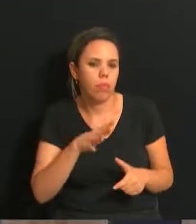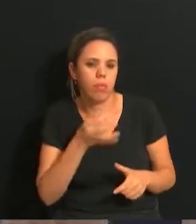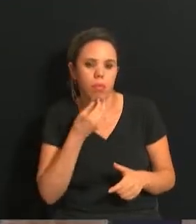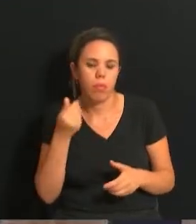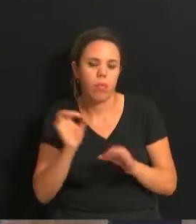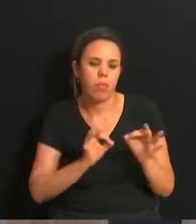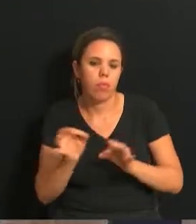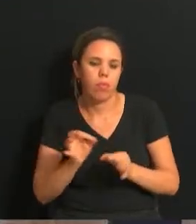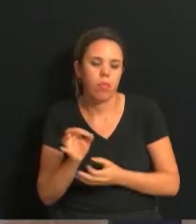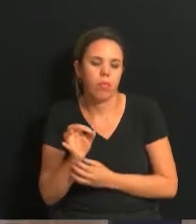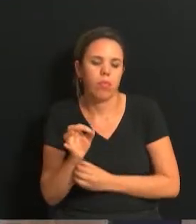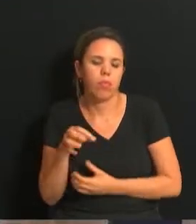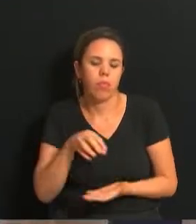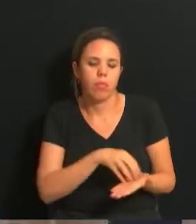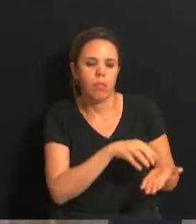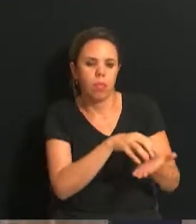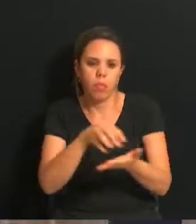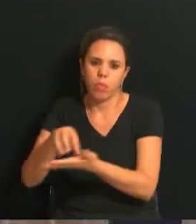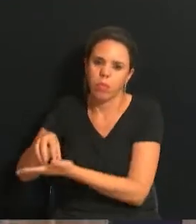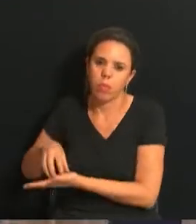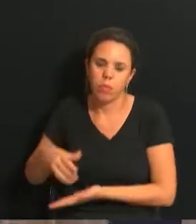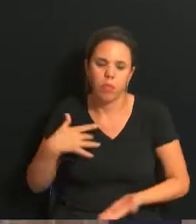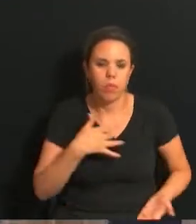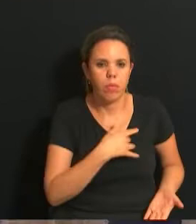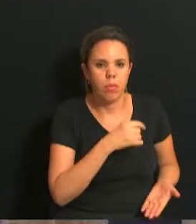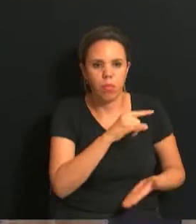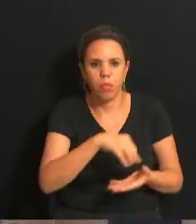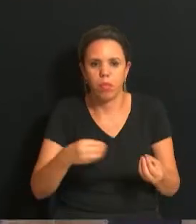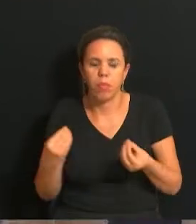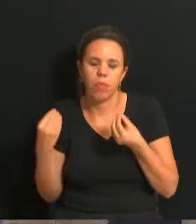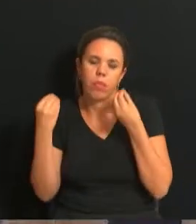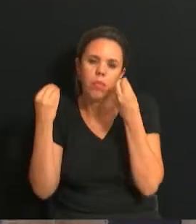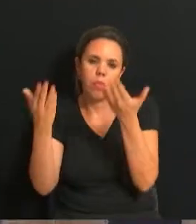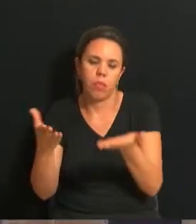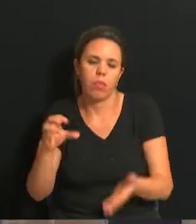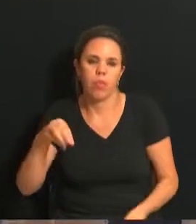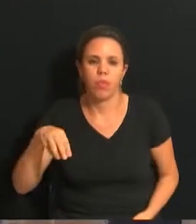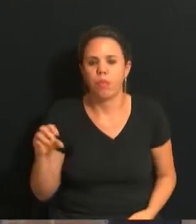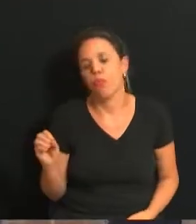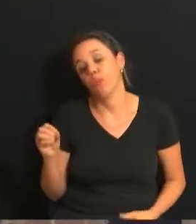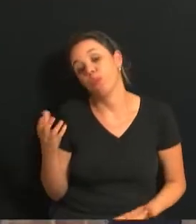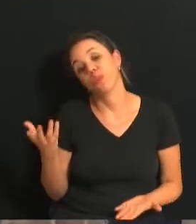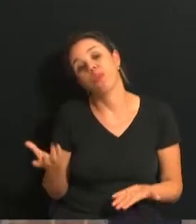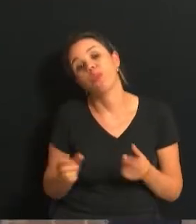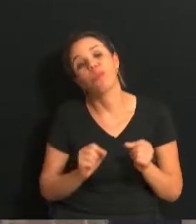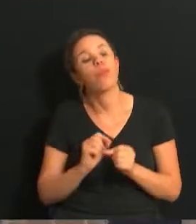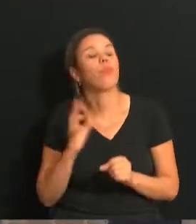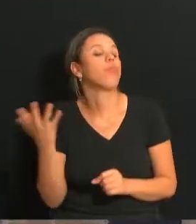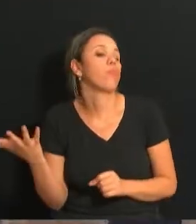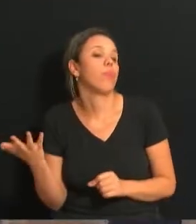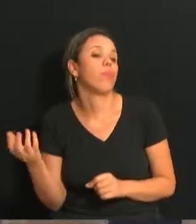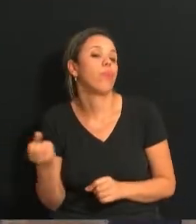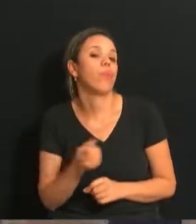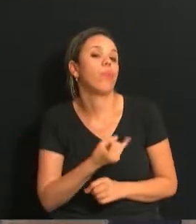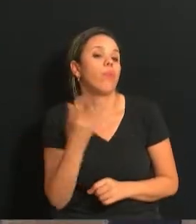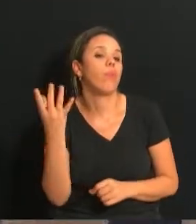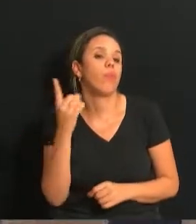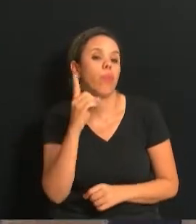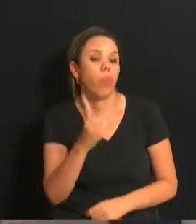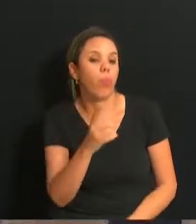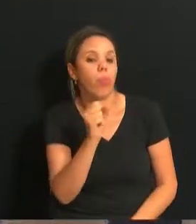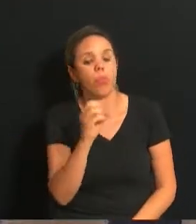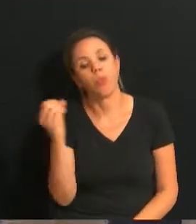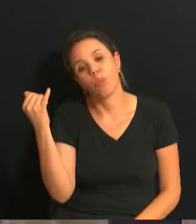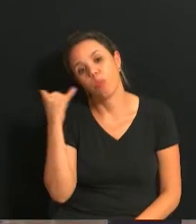Os centros de saúde estão encaminhando para o SEAMO, né? O quanto está vindo do DISC 180?